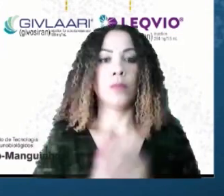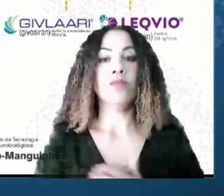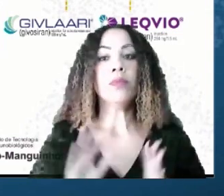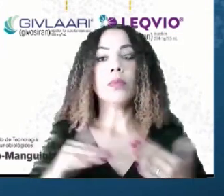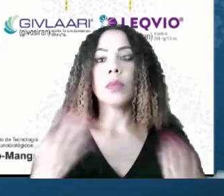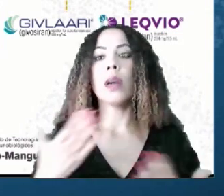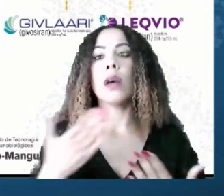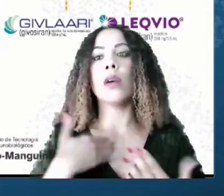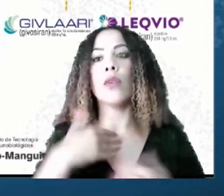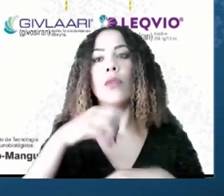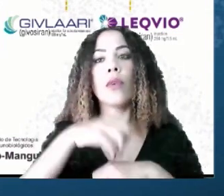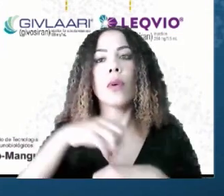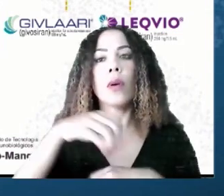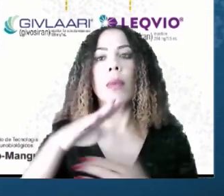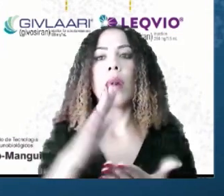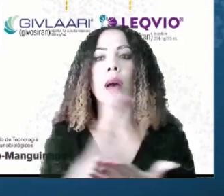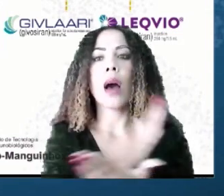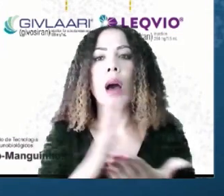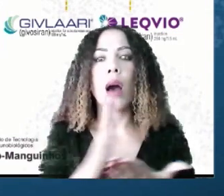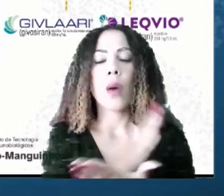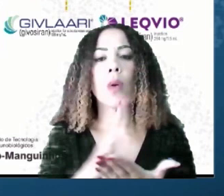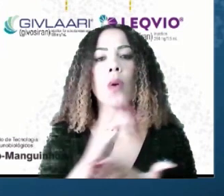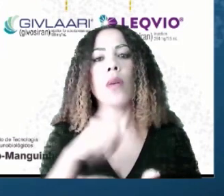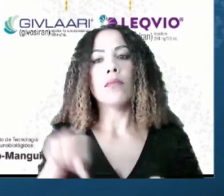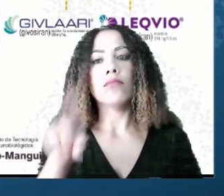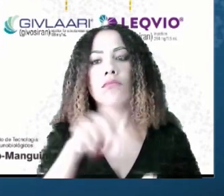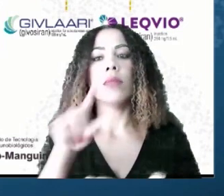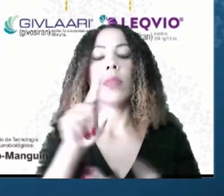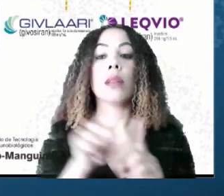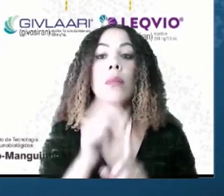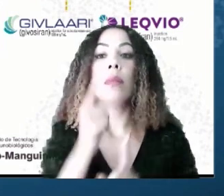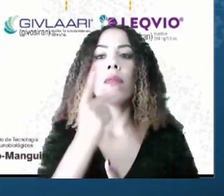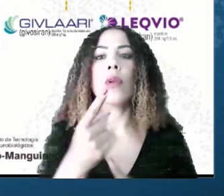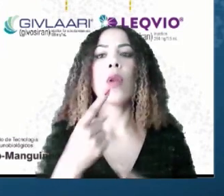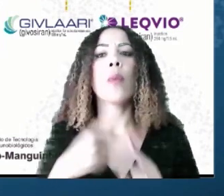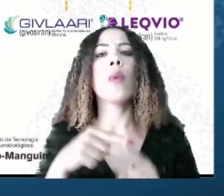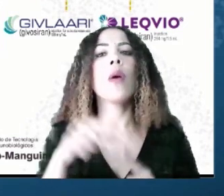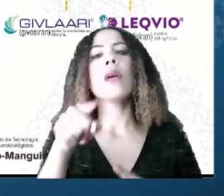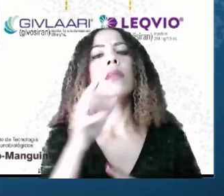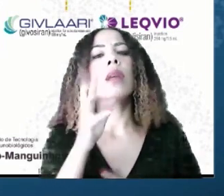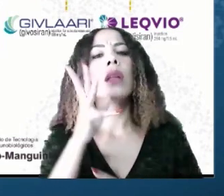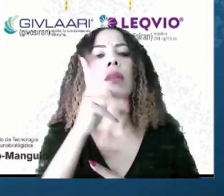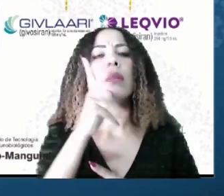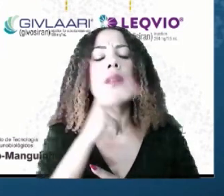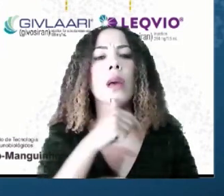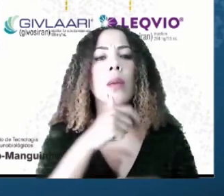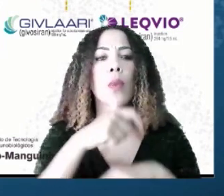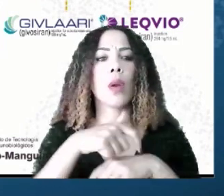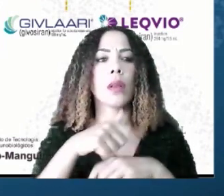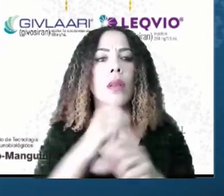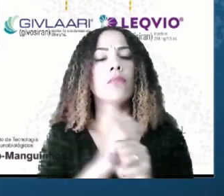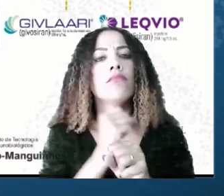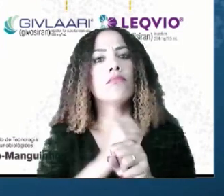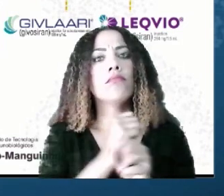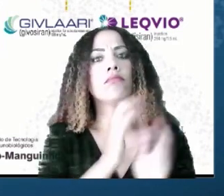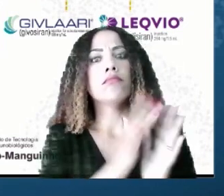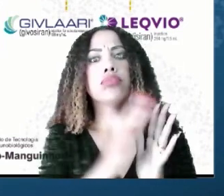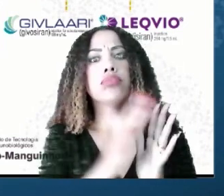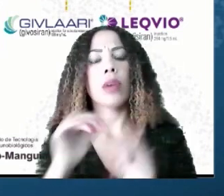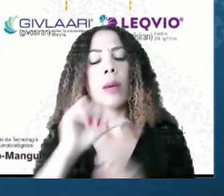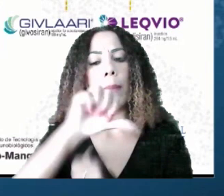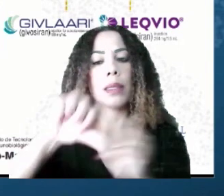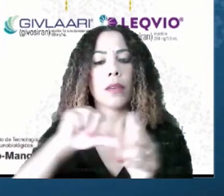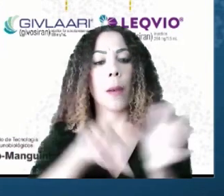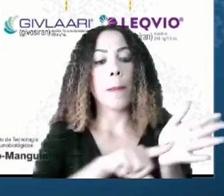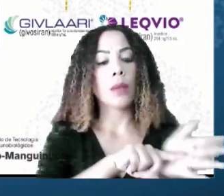vou passar por algumas delas e dizer por que isso leva tanto tempo de transformar a